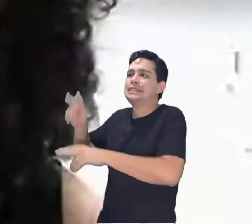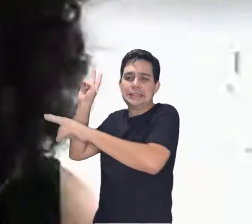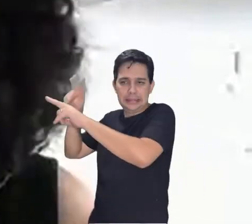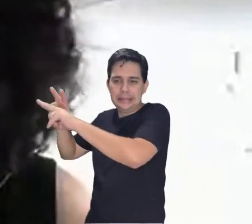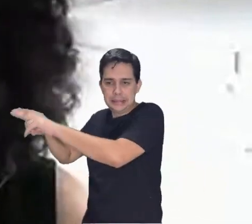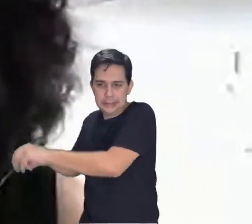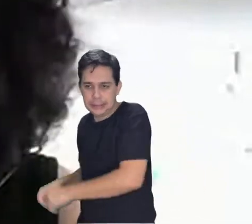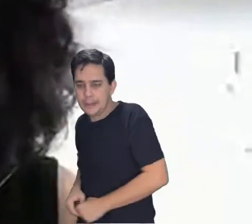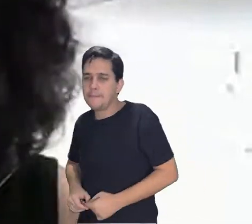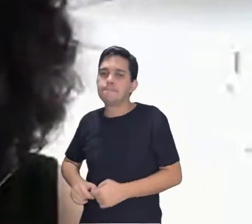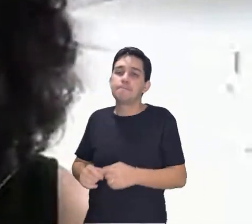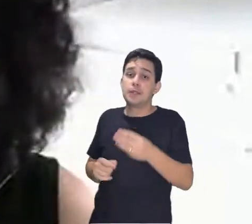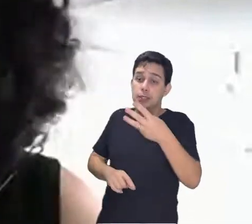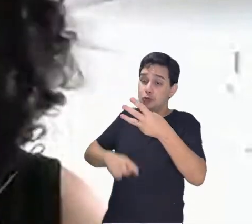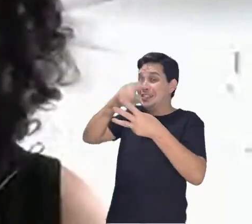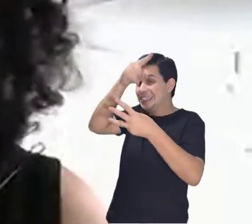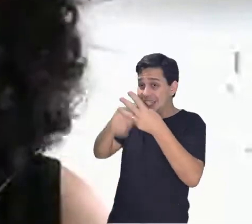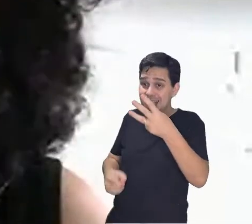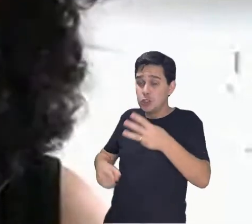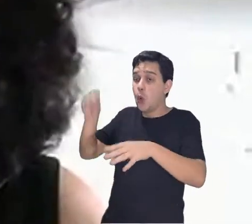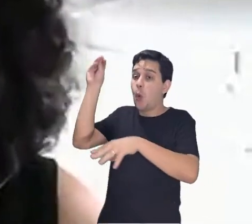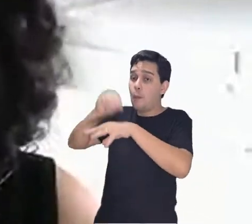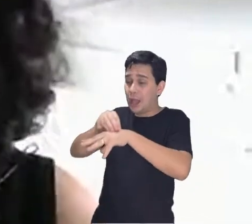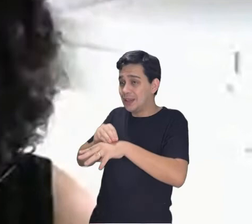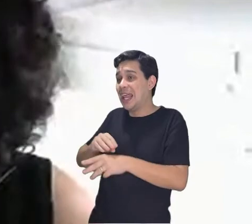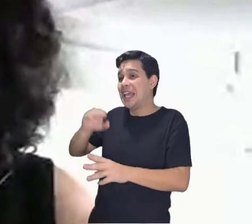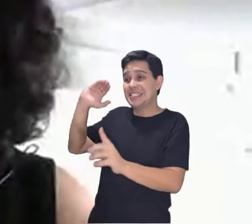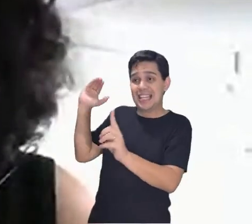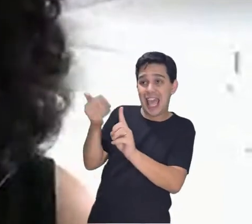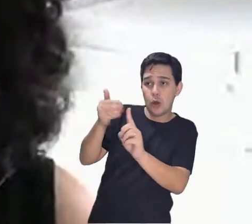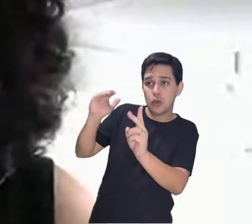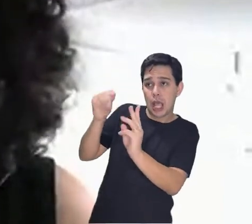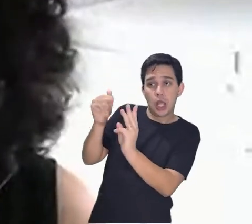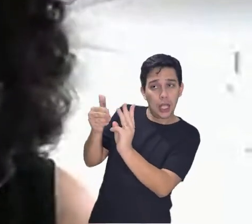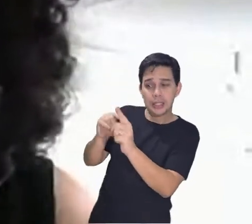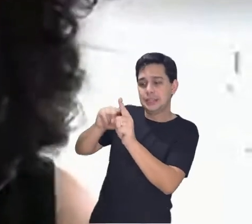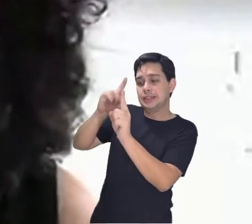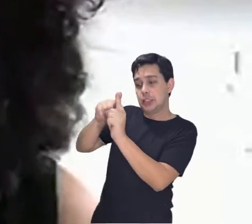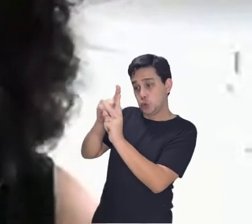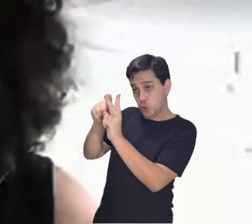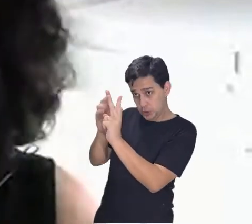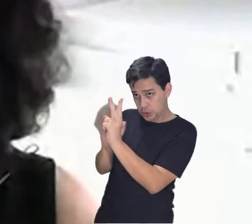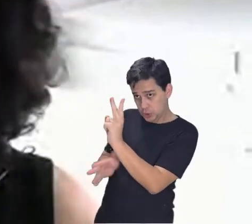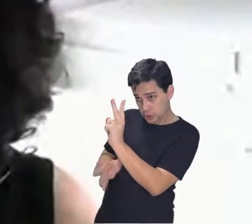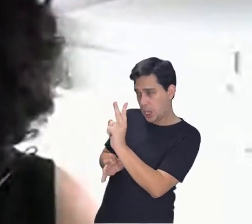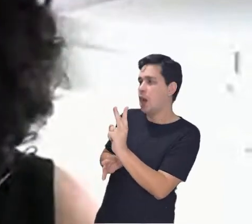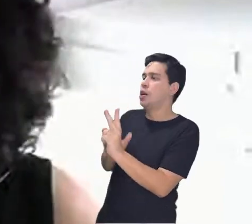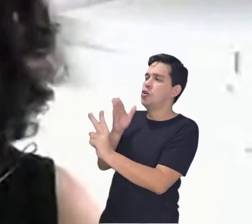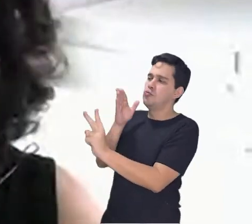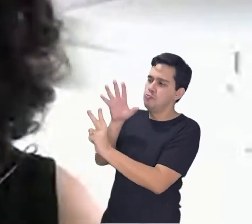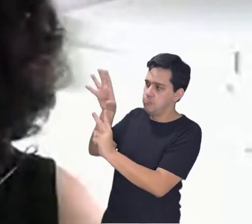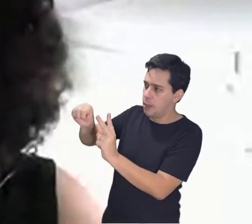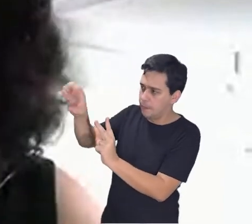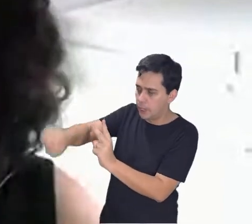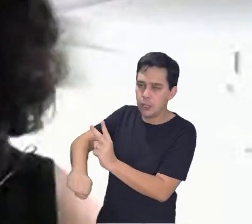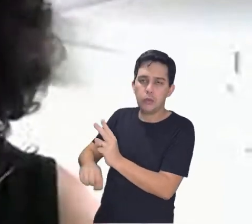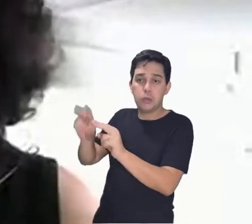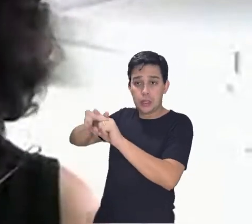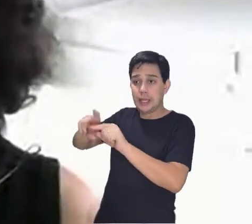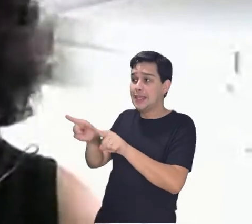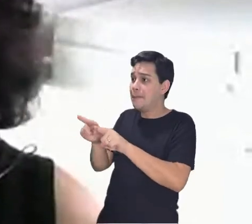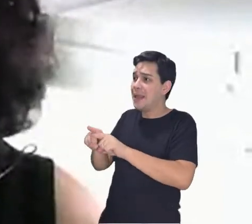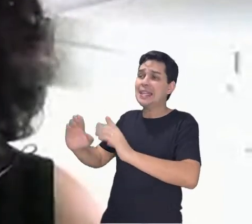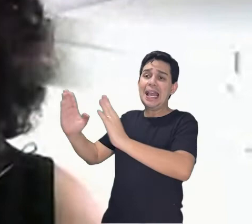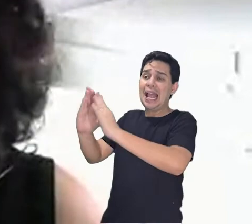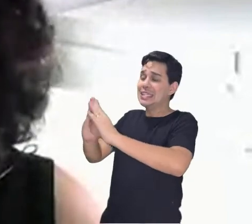já que são 3 os autores do fato, né, 3 réus, e cumprimos na residência deles a busca e apreensão, inclusive com a apreensão